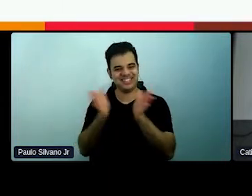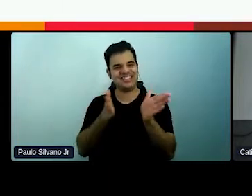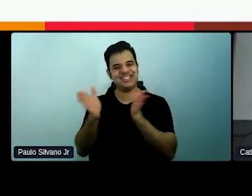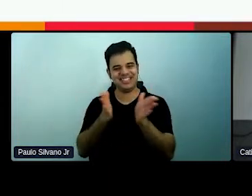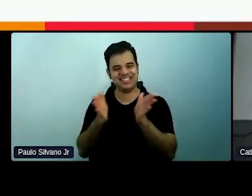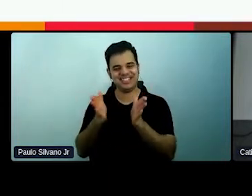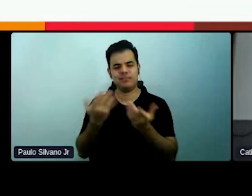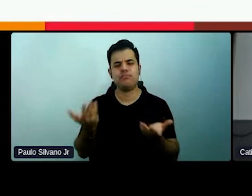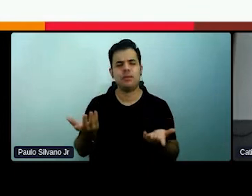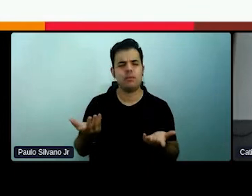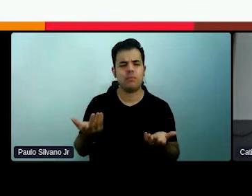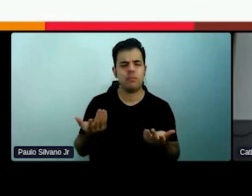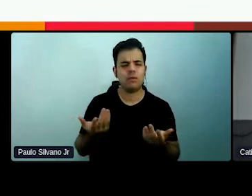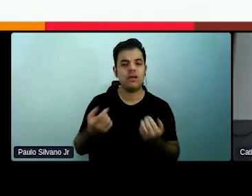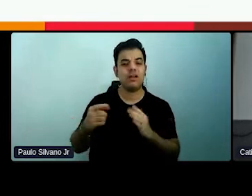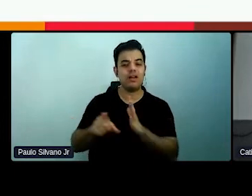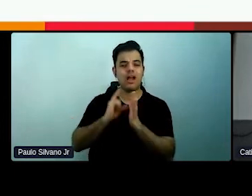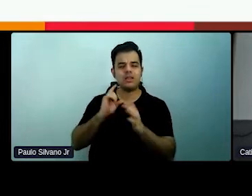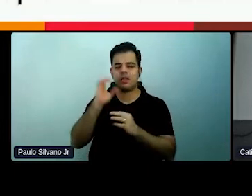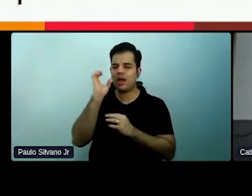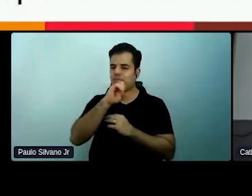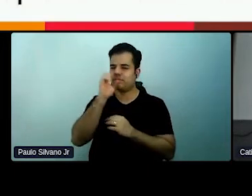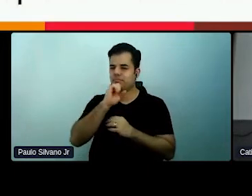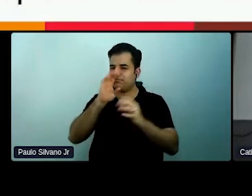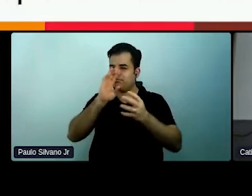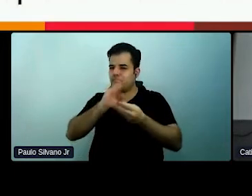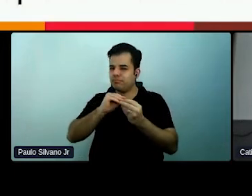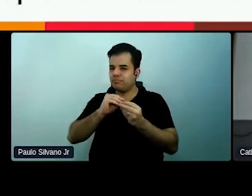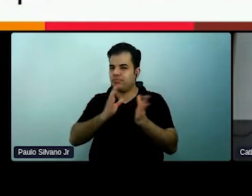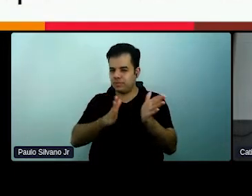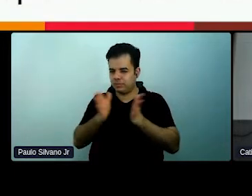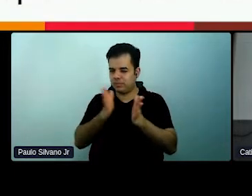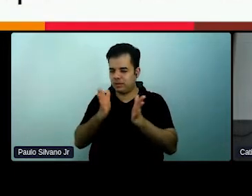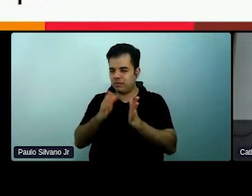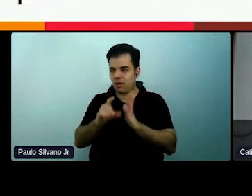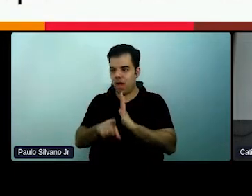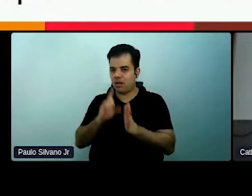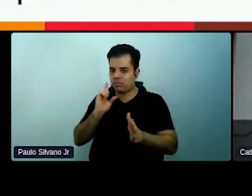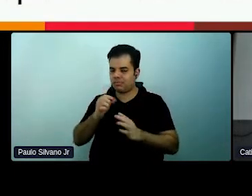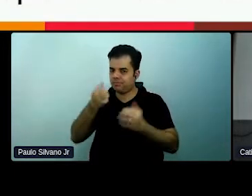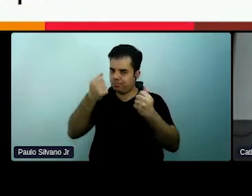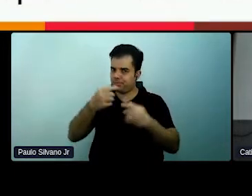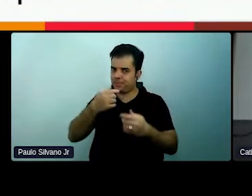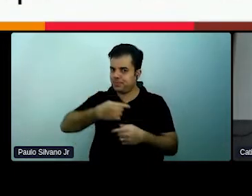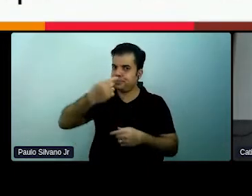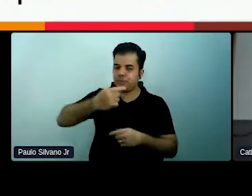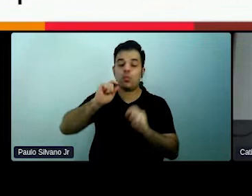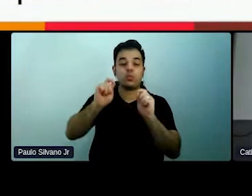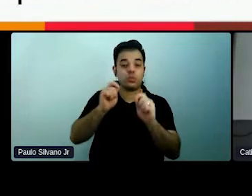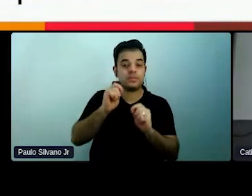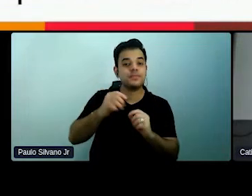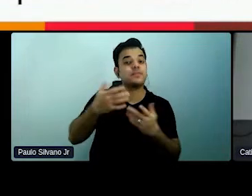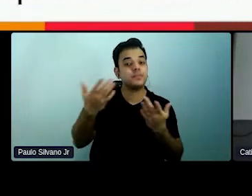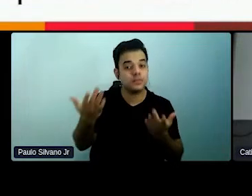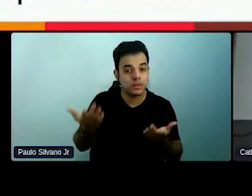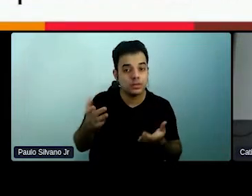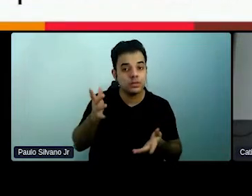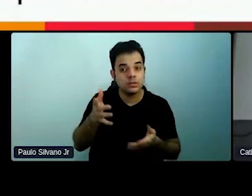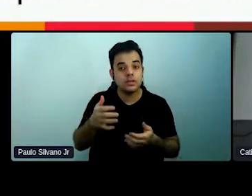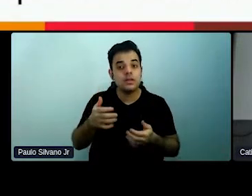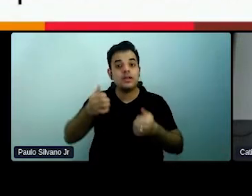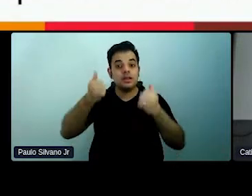Mas só antes de entrar aqui na acessibilidade, eu gostaria de pontuar que, então, né, já vou